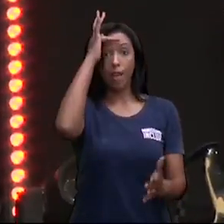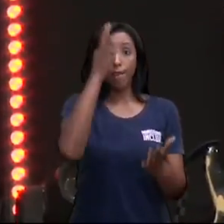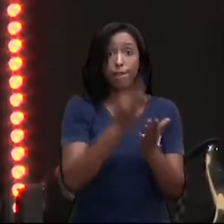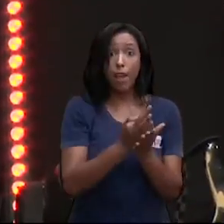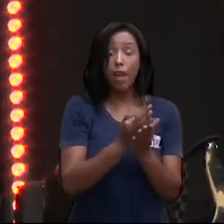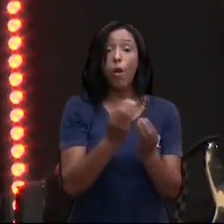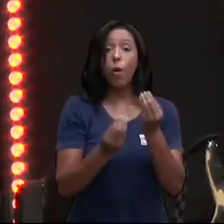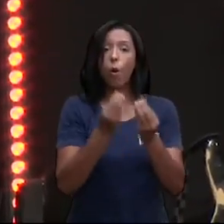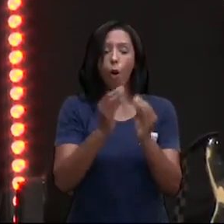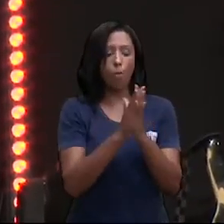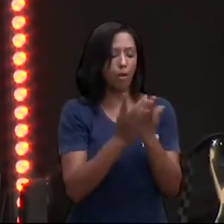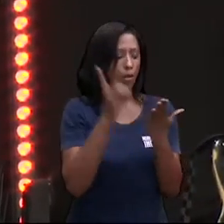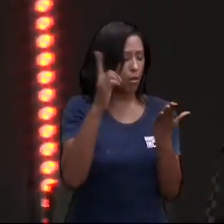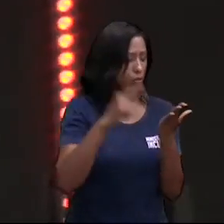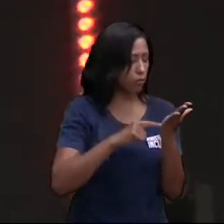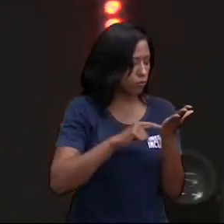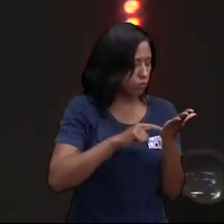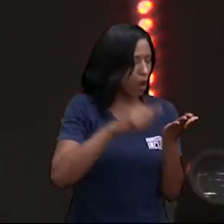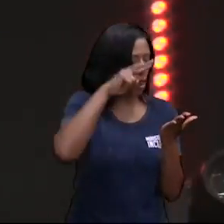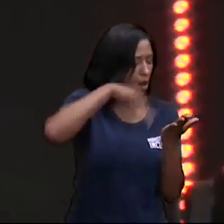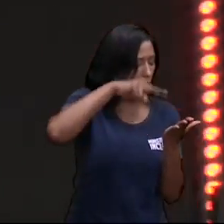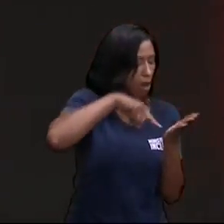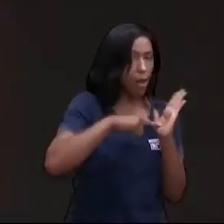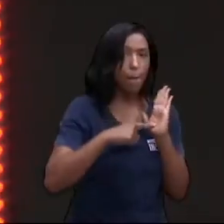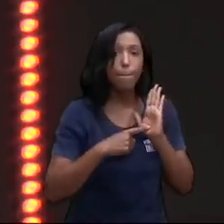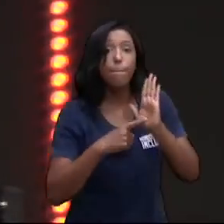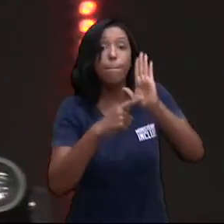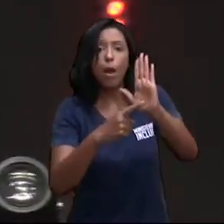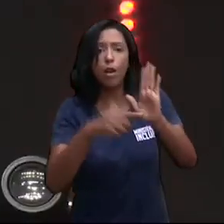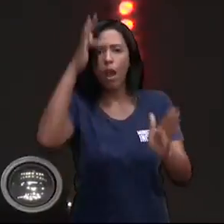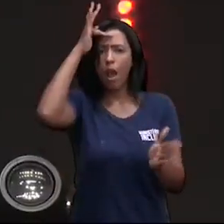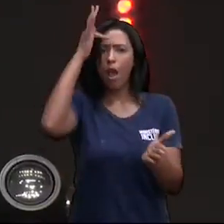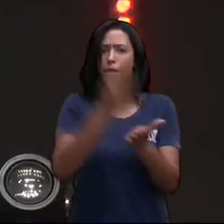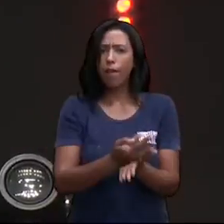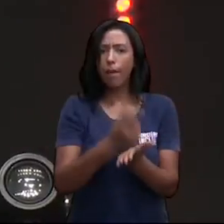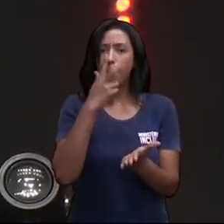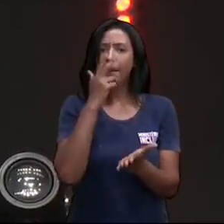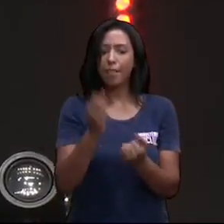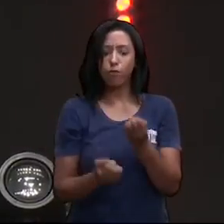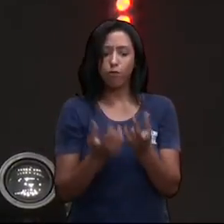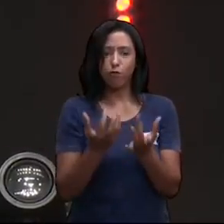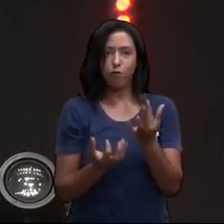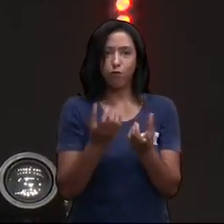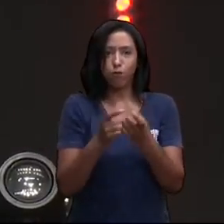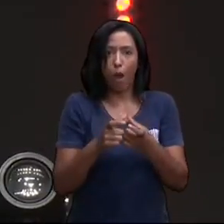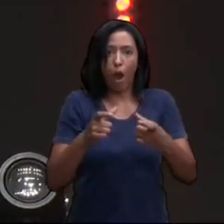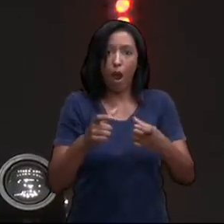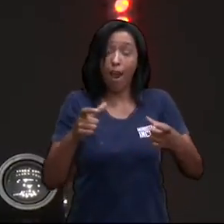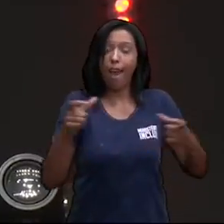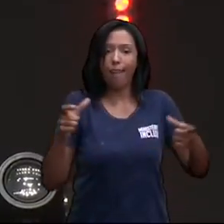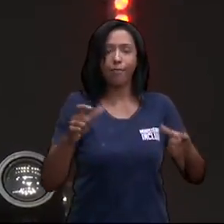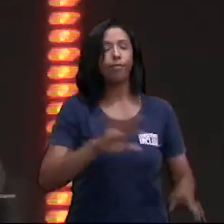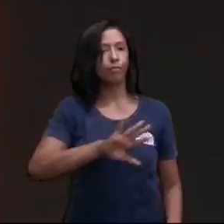vai sendo implementada turbinada Olá meus amados vamos pensar em dois